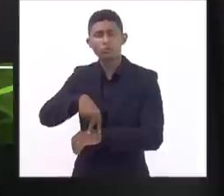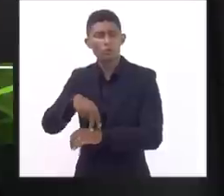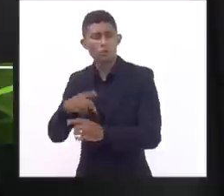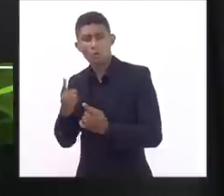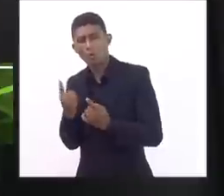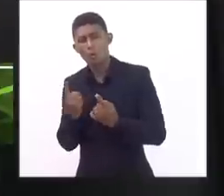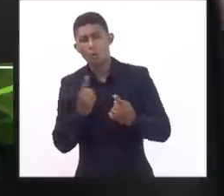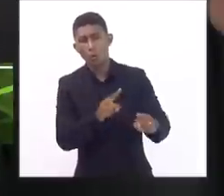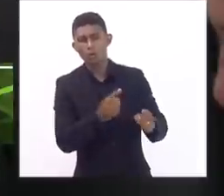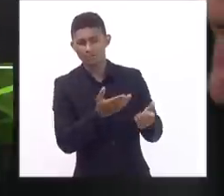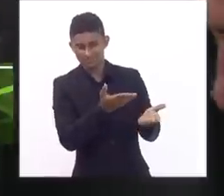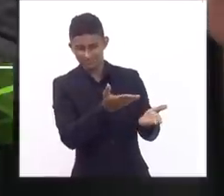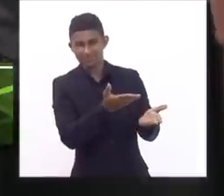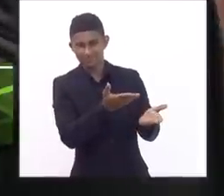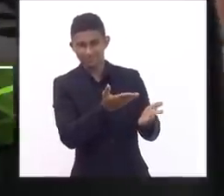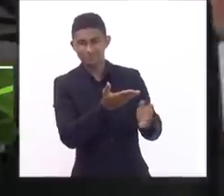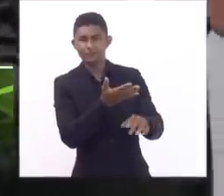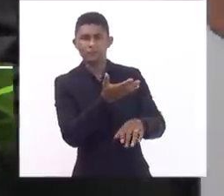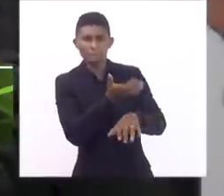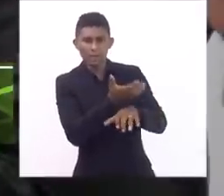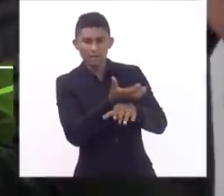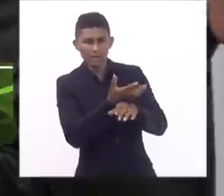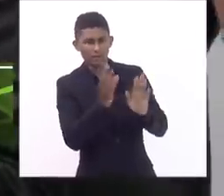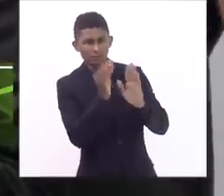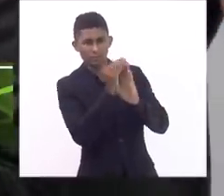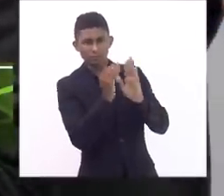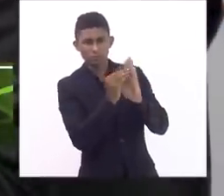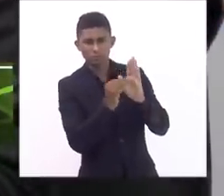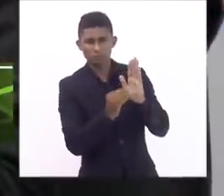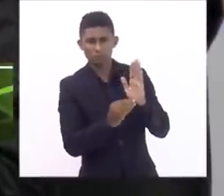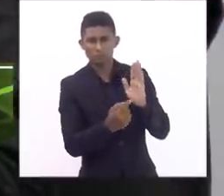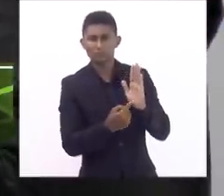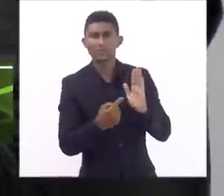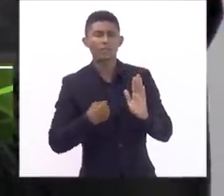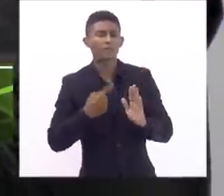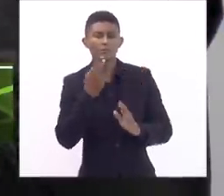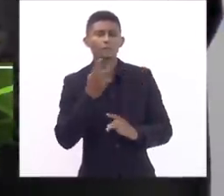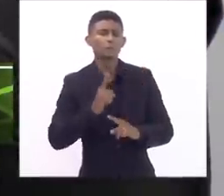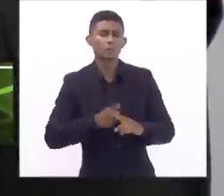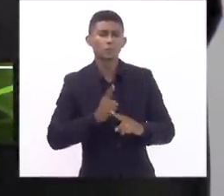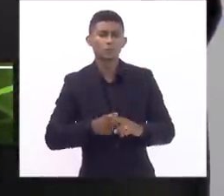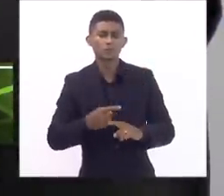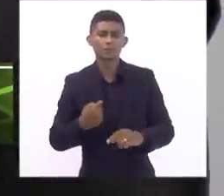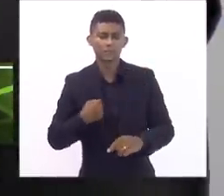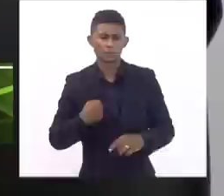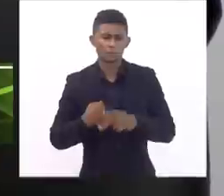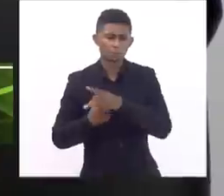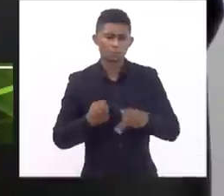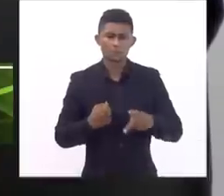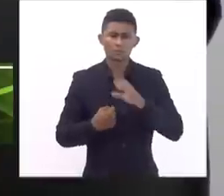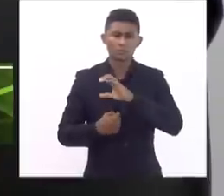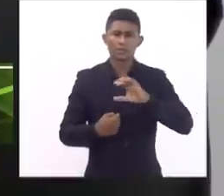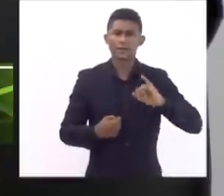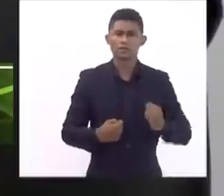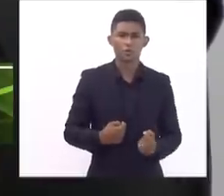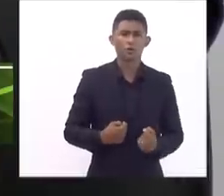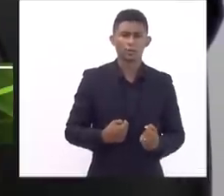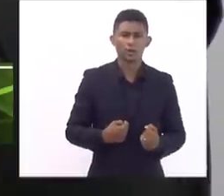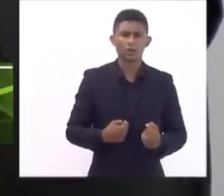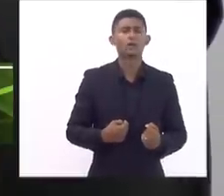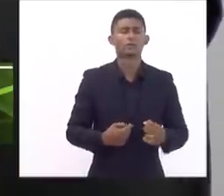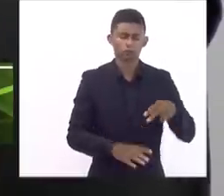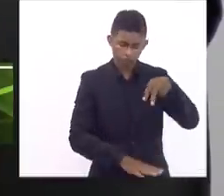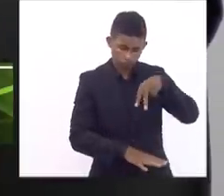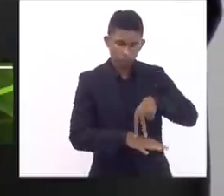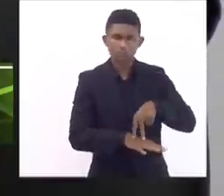mérito, não à forma. Por isso, nesse caso, eu quero dizer por que, como presidente da CCJ, eu tive uma posição na forma,